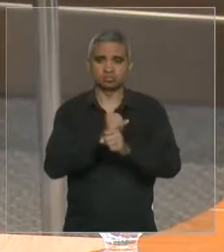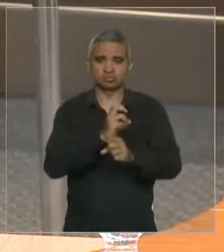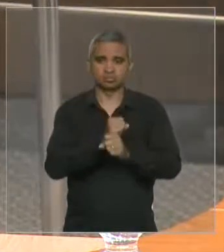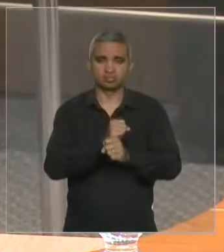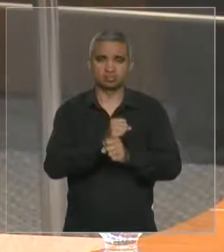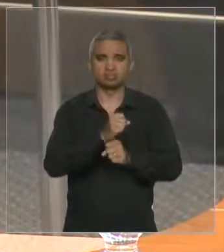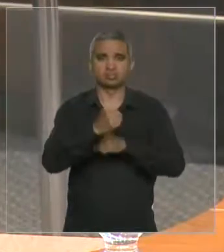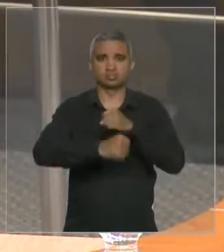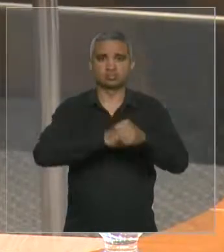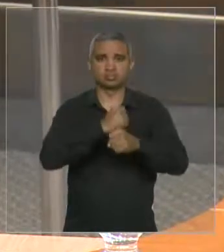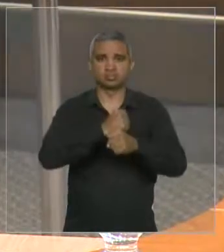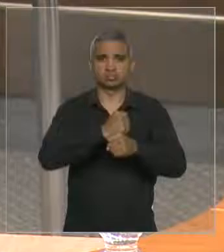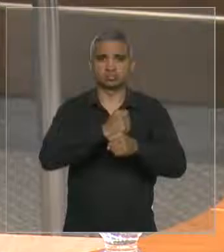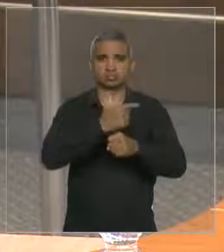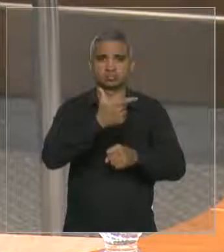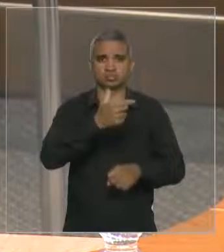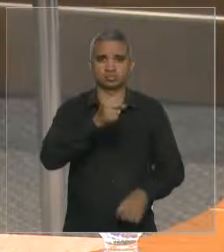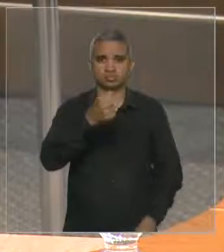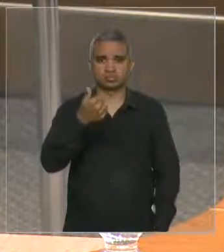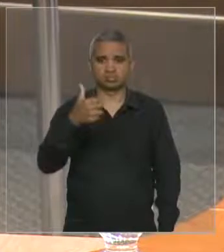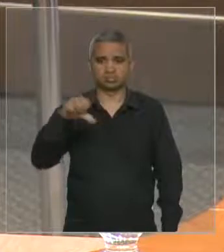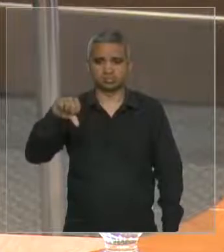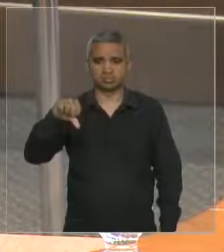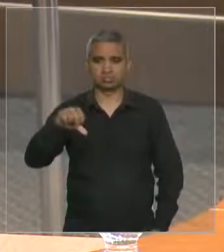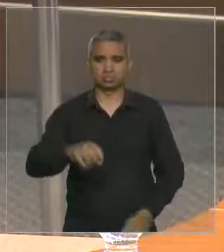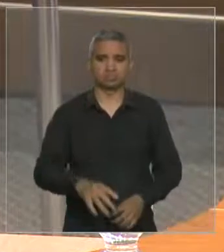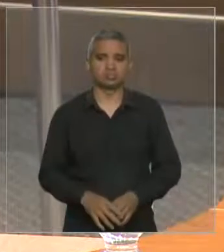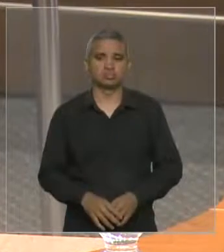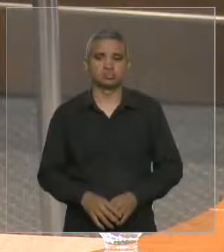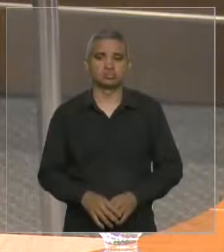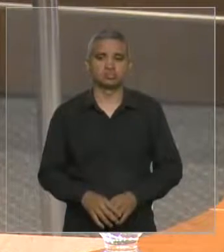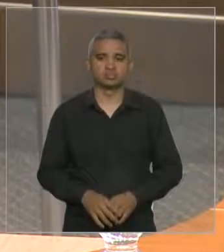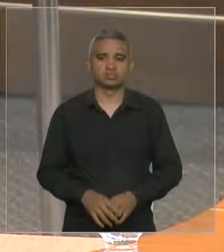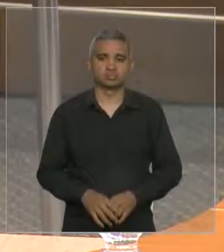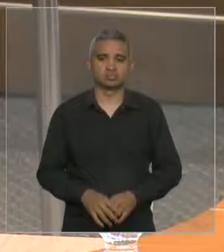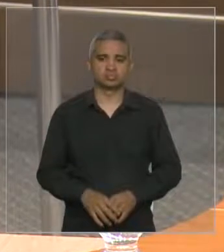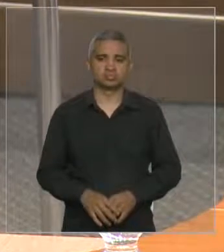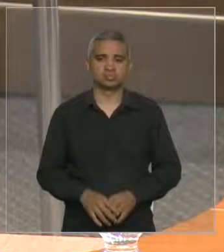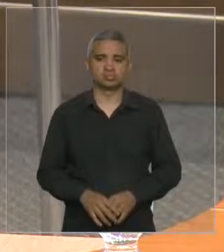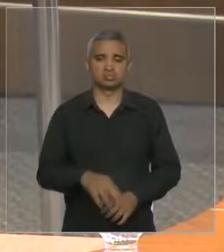2019, o plano plurianual